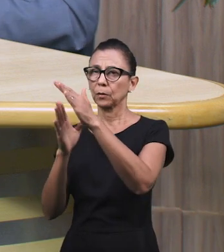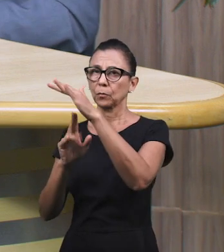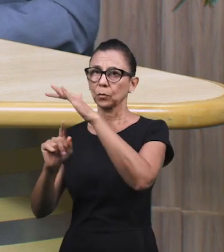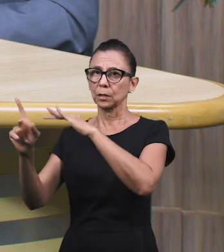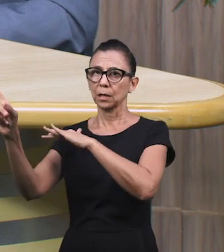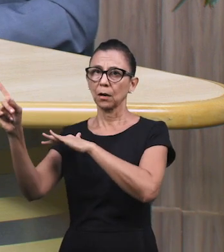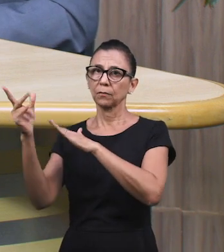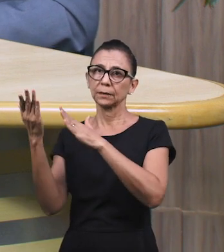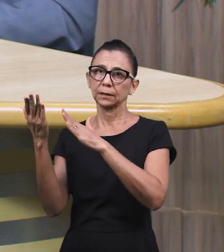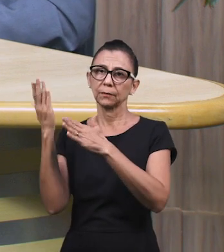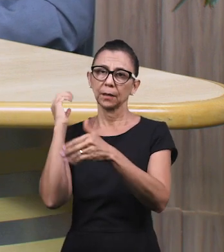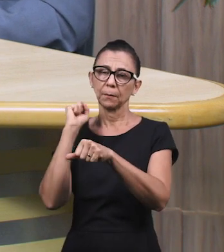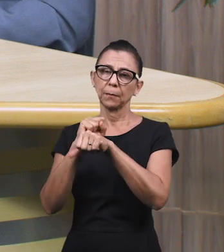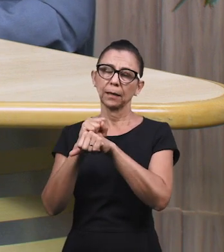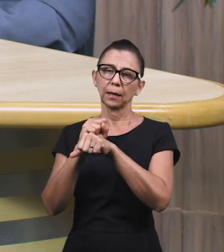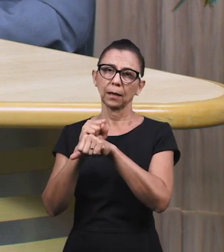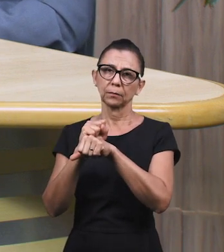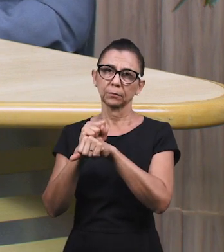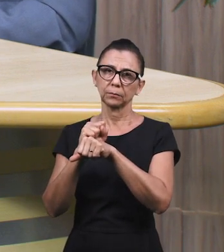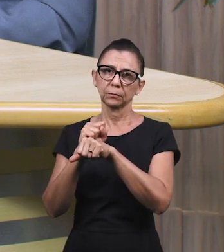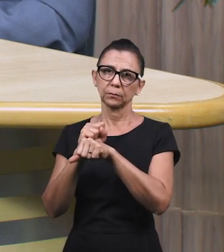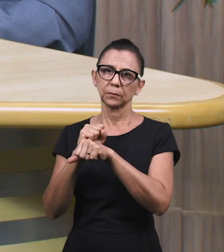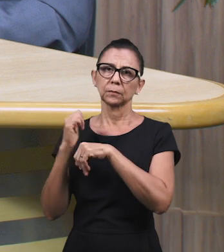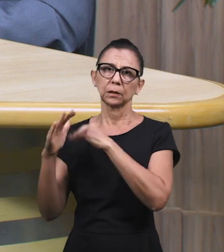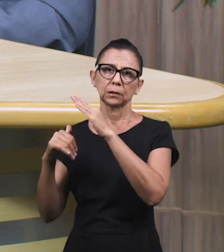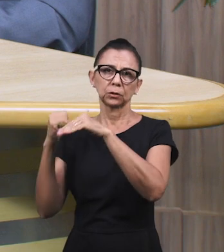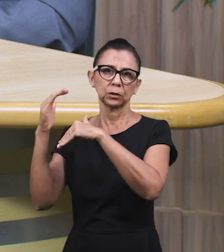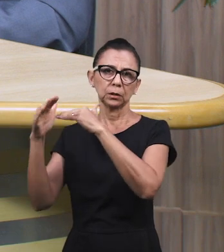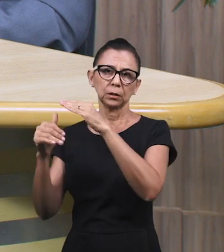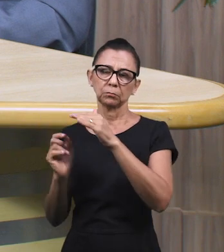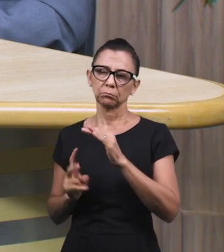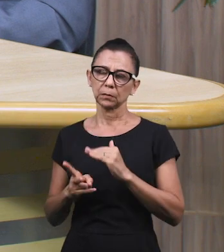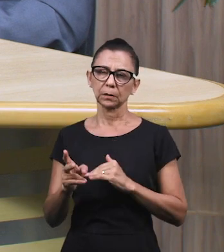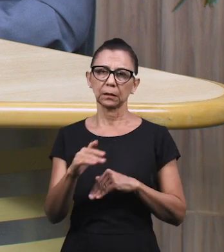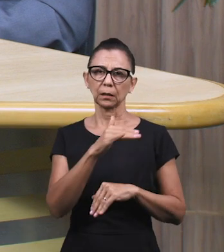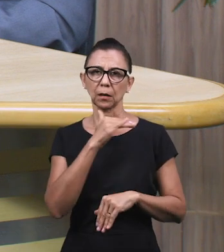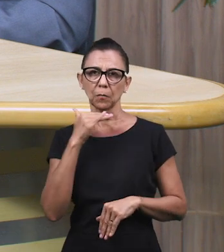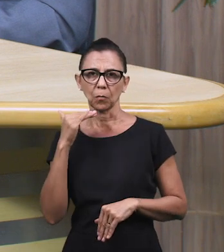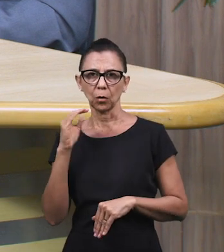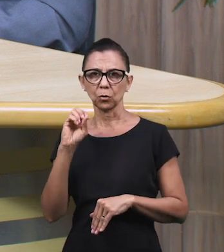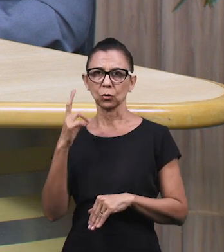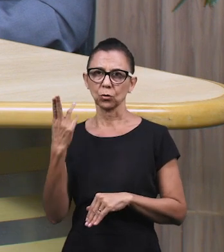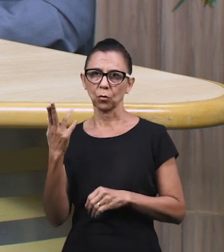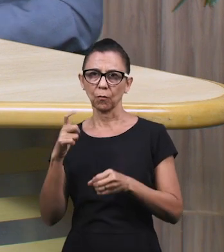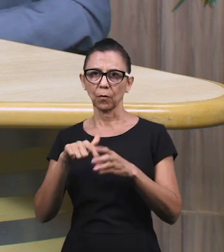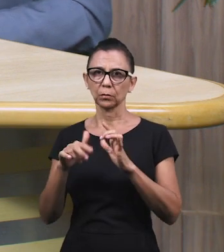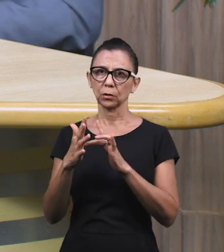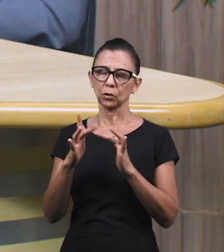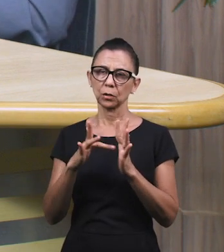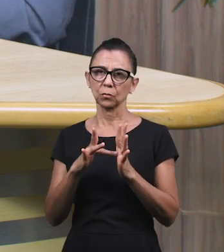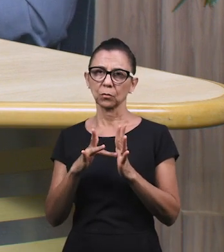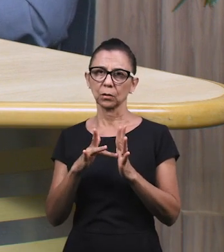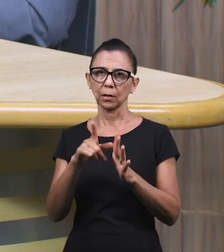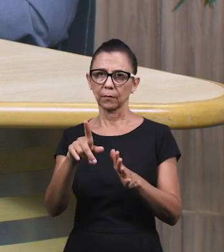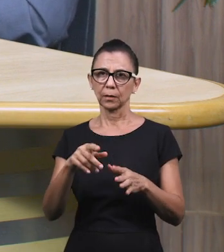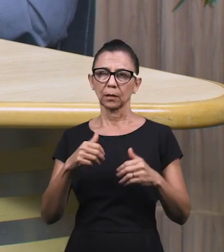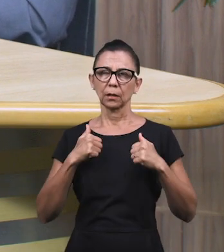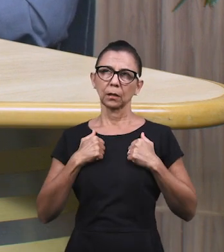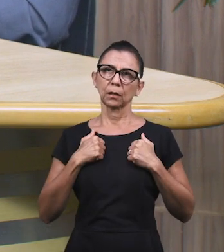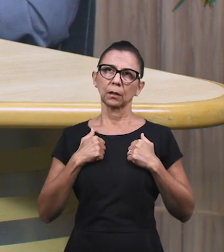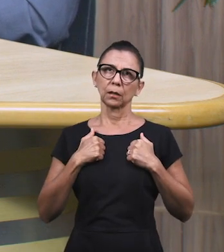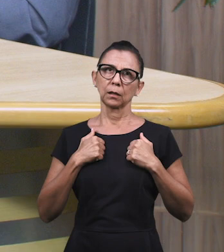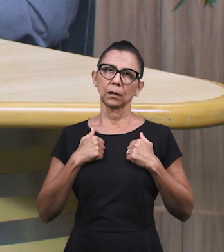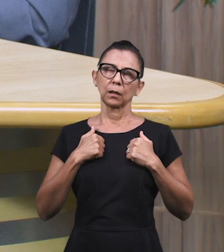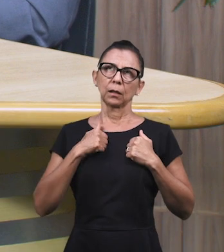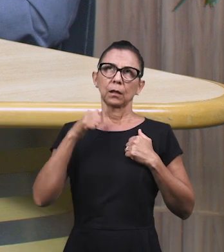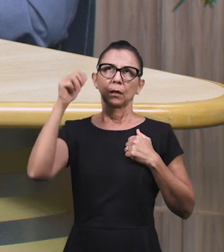gente vê, a salvação é dinâmica. Começou a caminhar, você vai até terminar o seu tempo. É a sua jornada. Parou para descansar, então